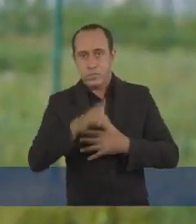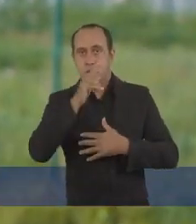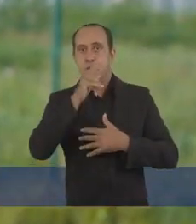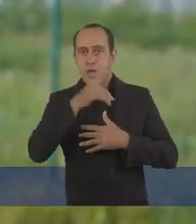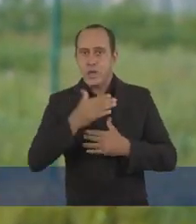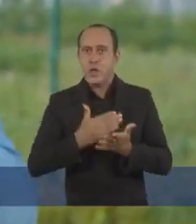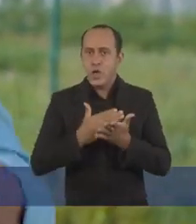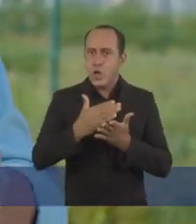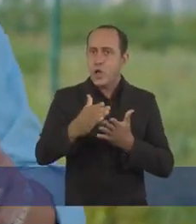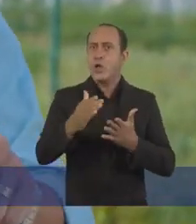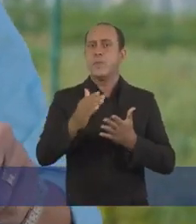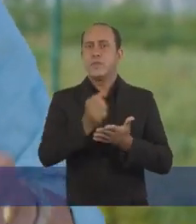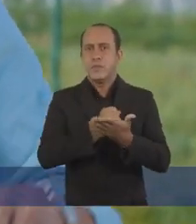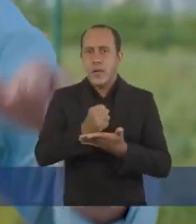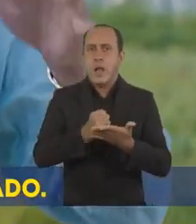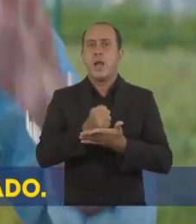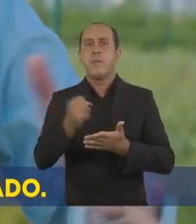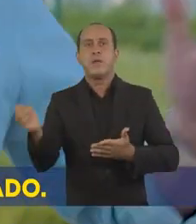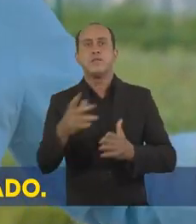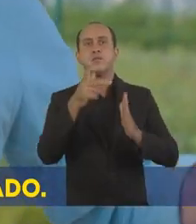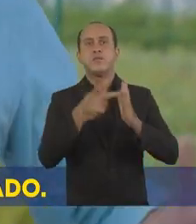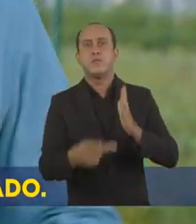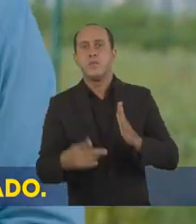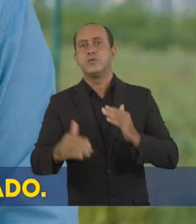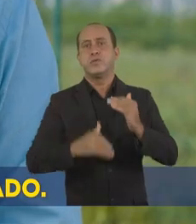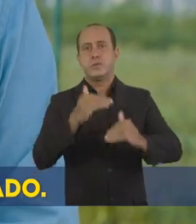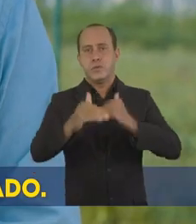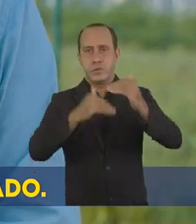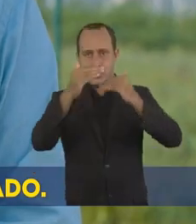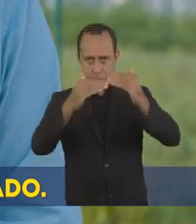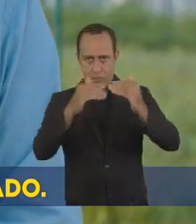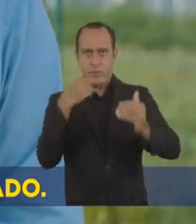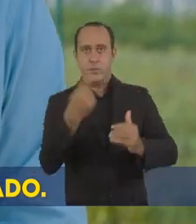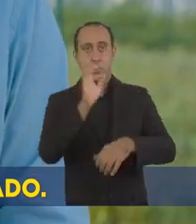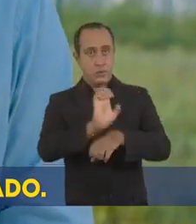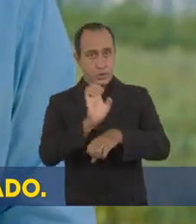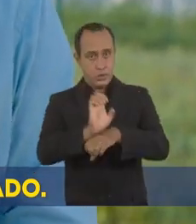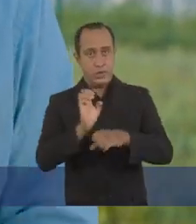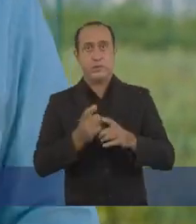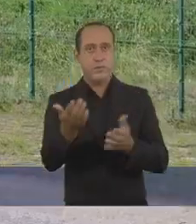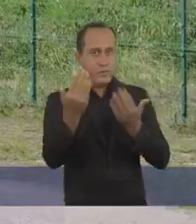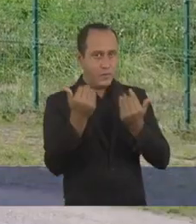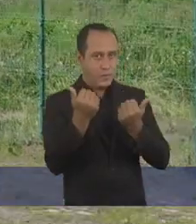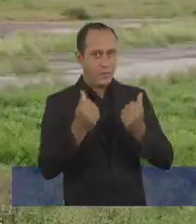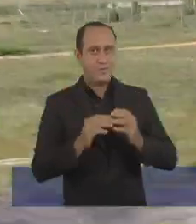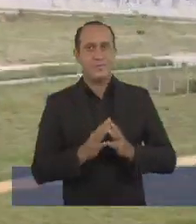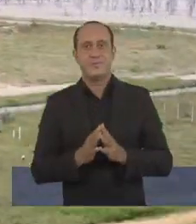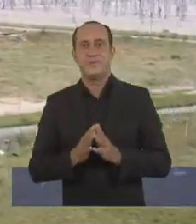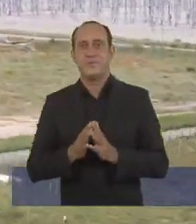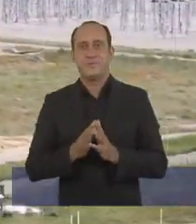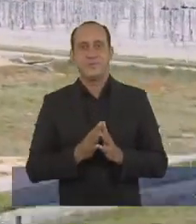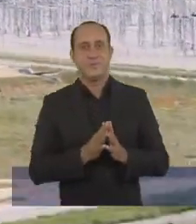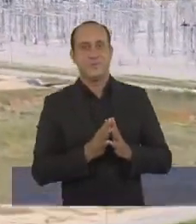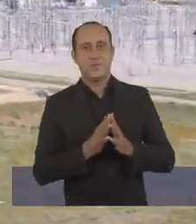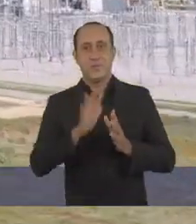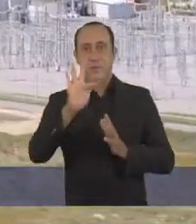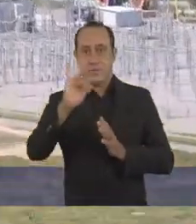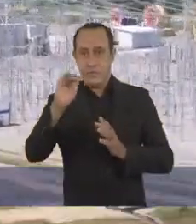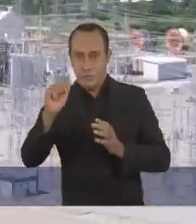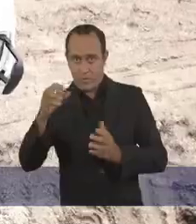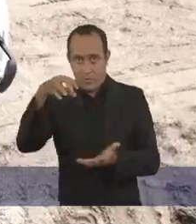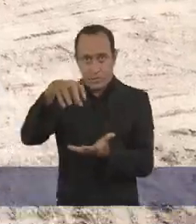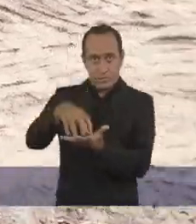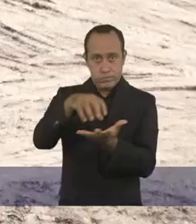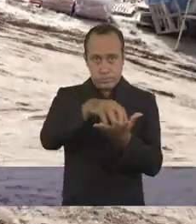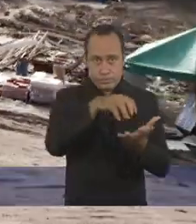que começaremos a fincar as bases desse novo ciclo de desenvolvimento para o nosso estado. Venha comigo! Fábio